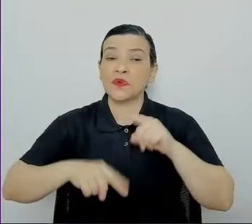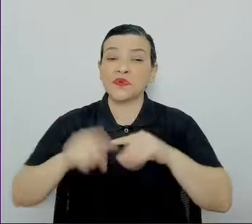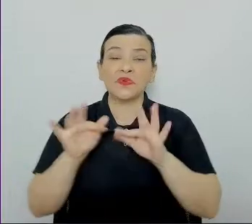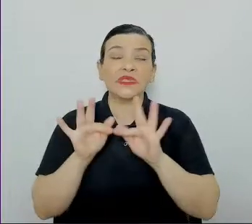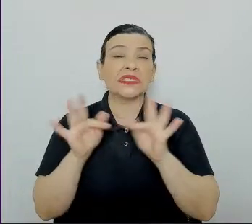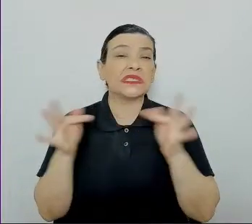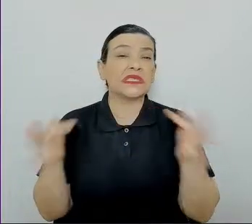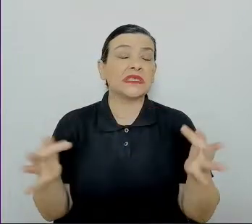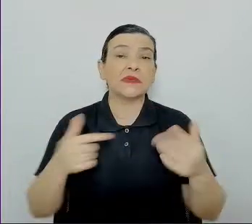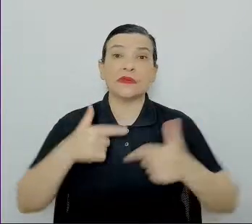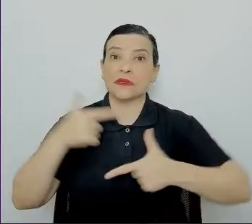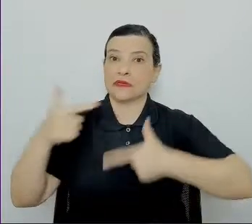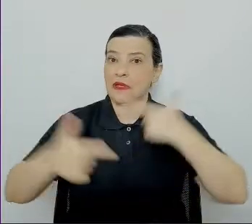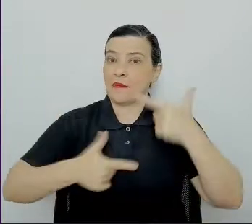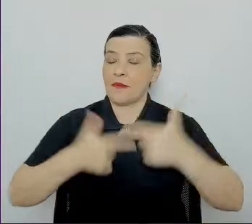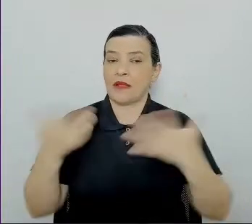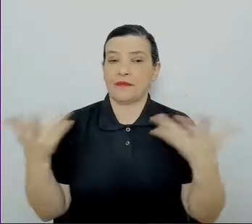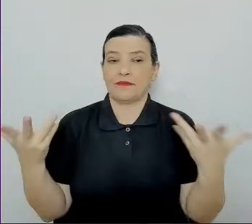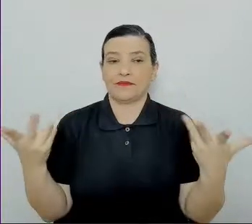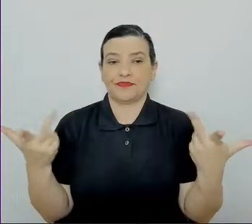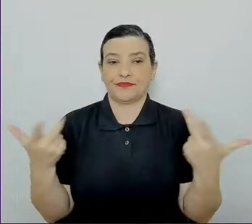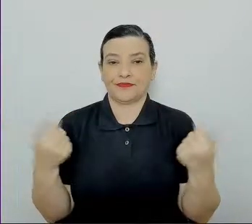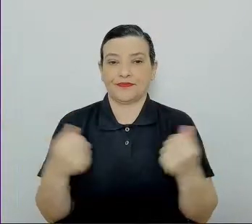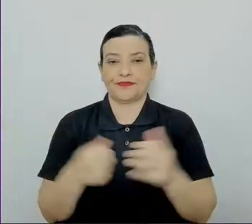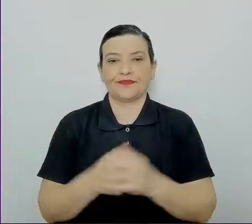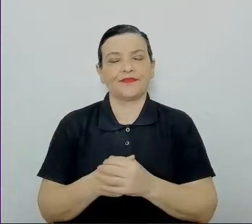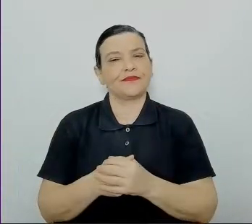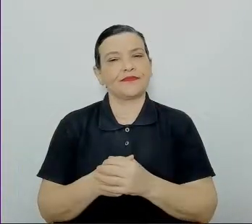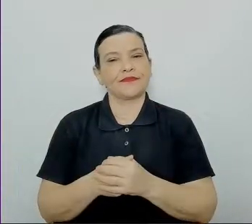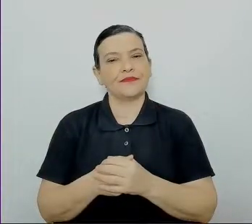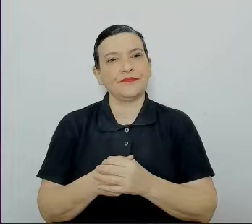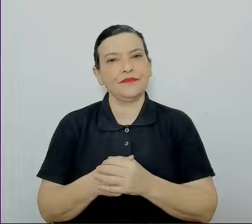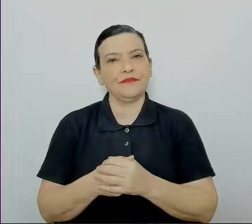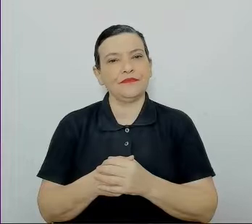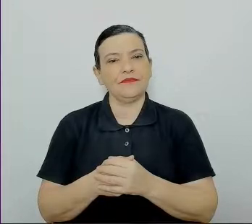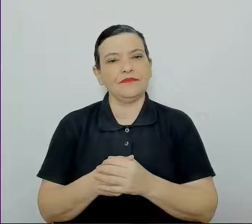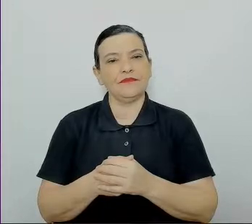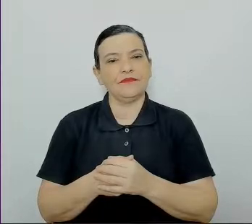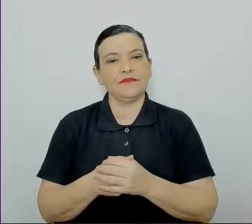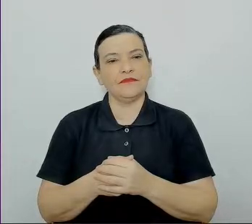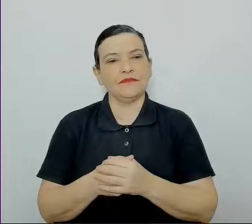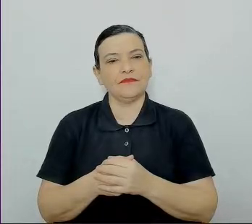trabalho muito bem. Quando você olha para...